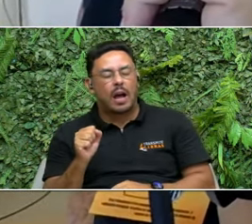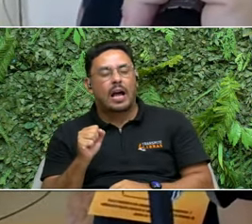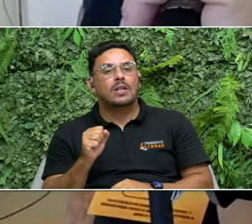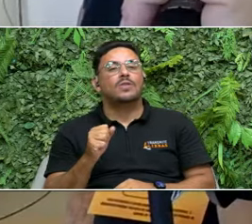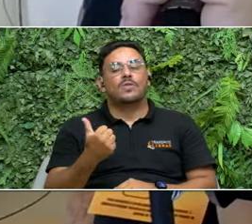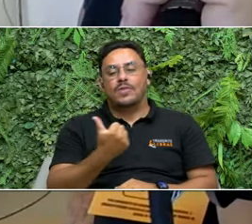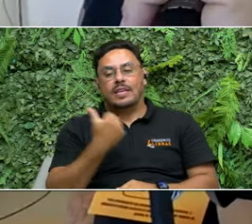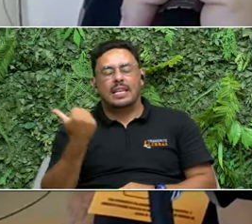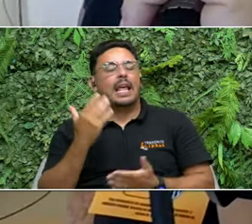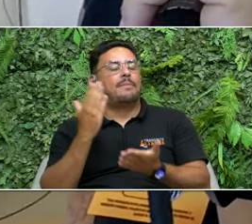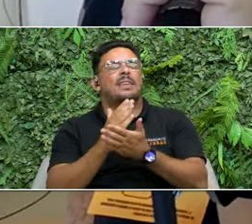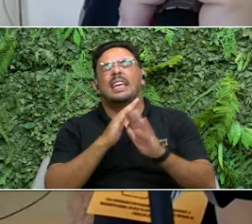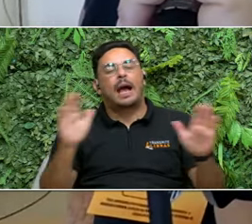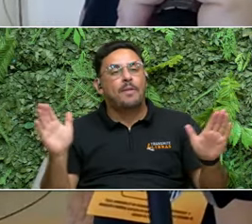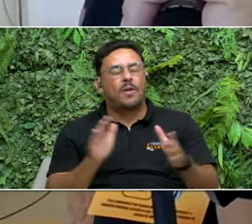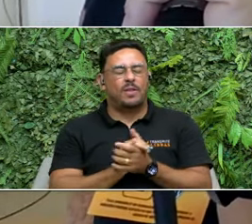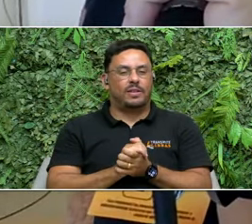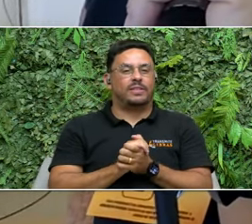mais